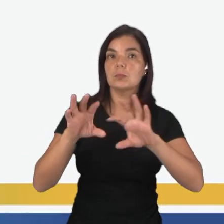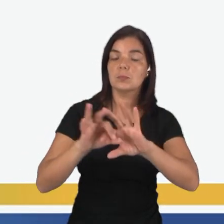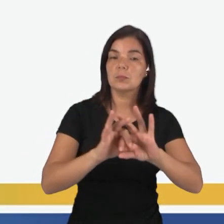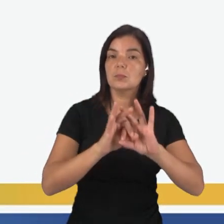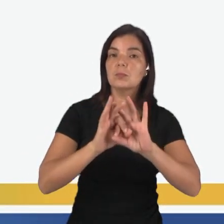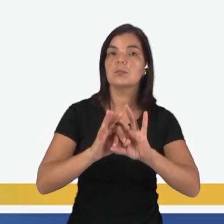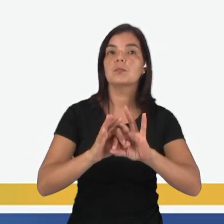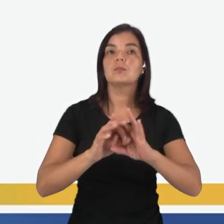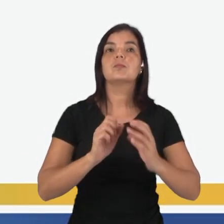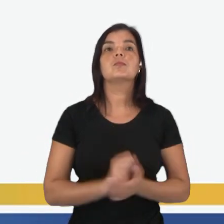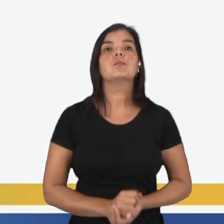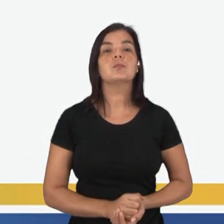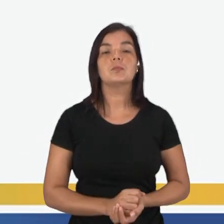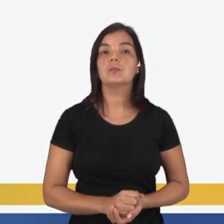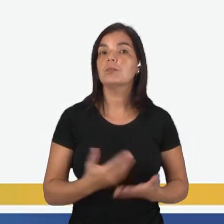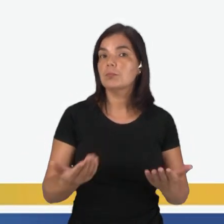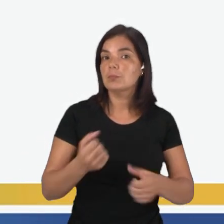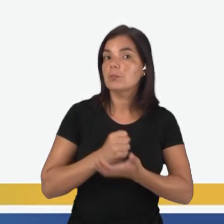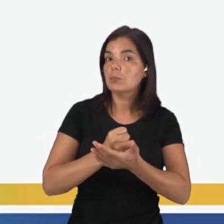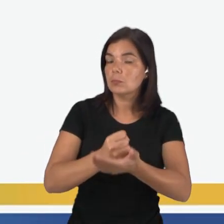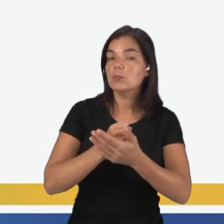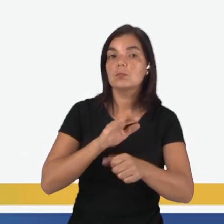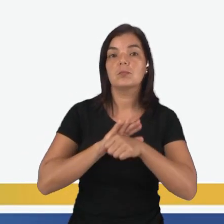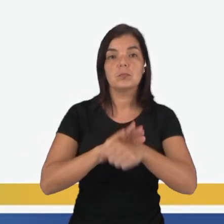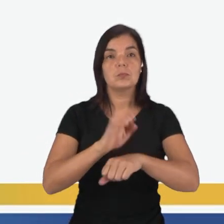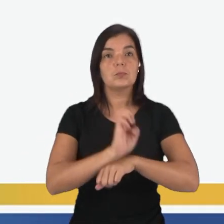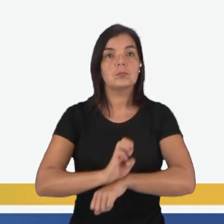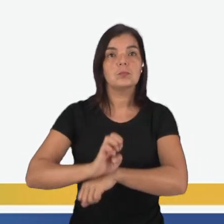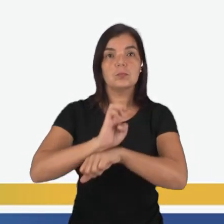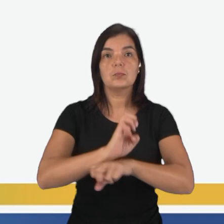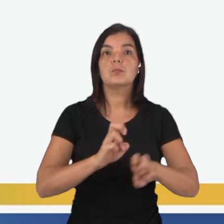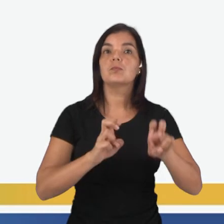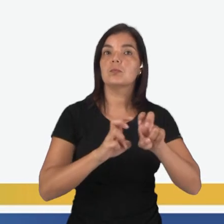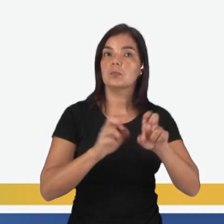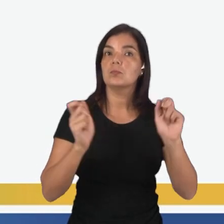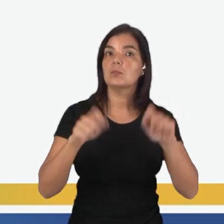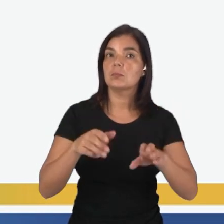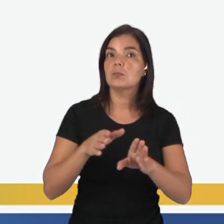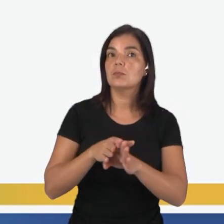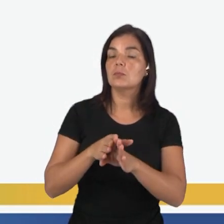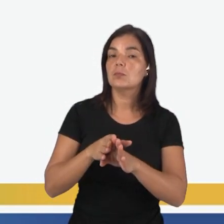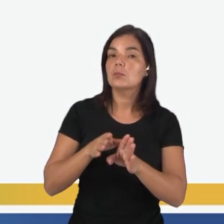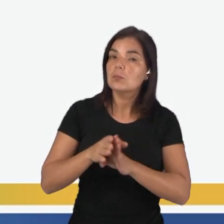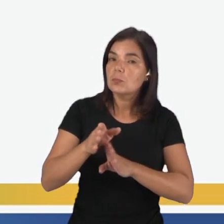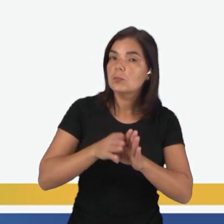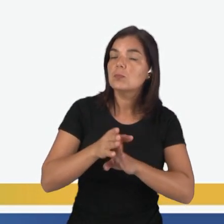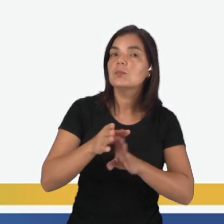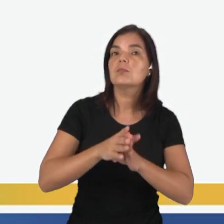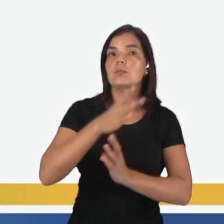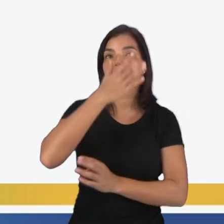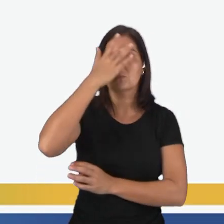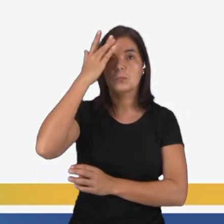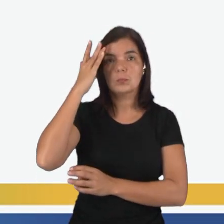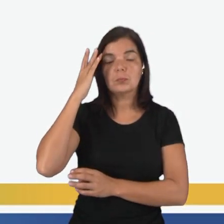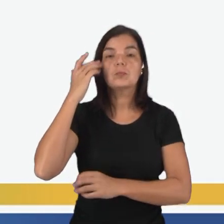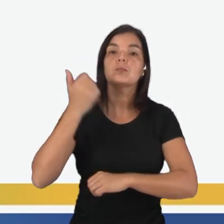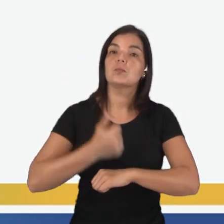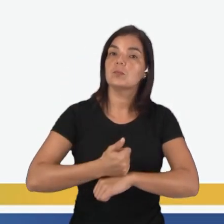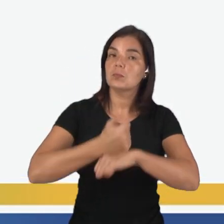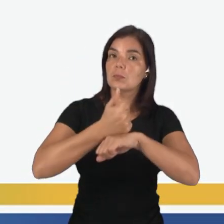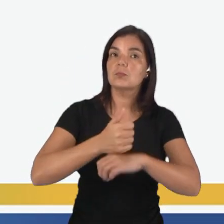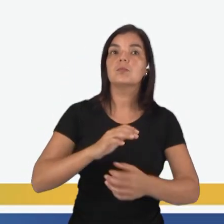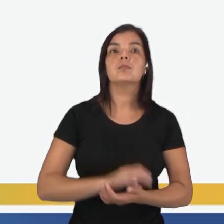religiões precisam se unir em apoio e ajudar o Estado. O 5, devem instruir seguidores de